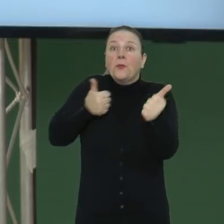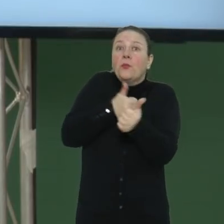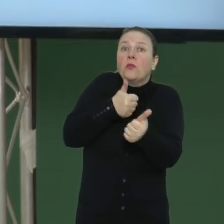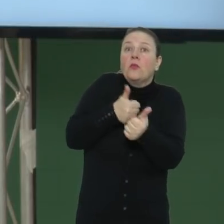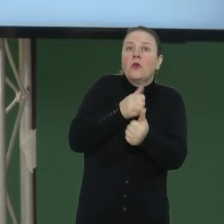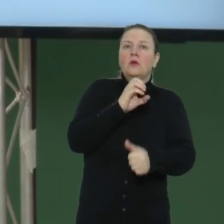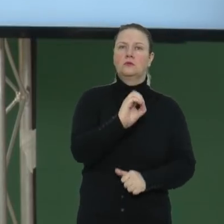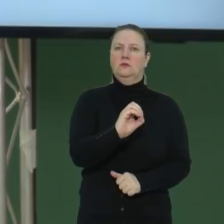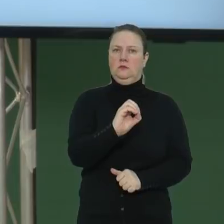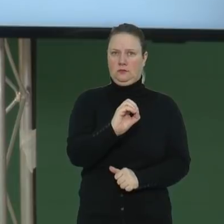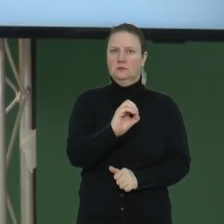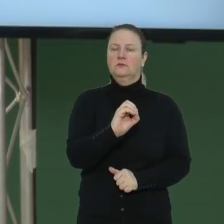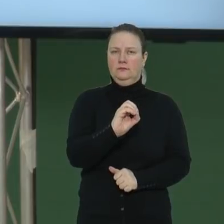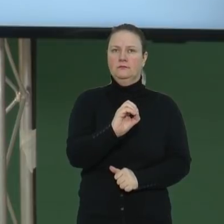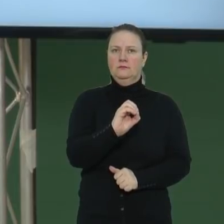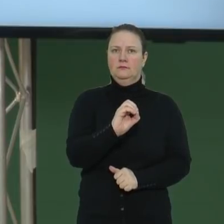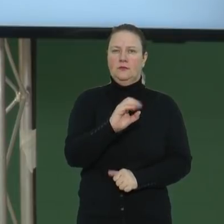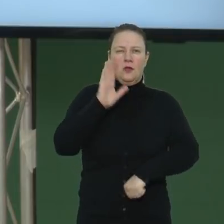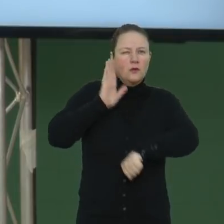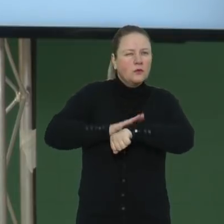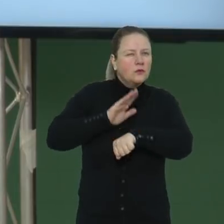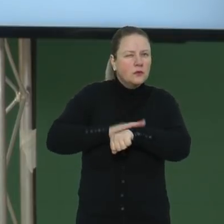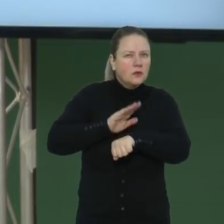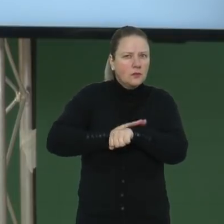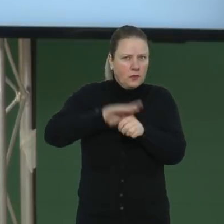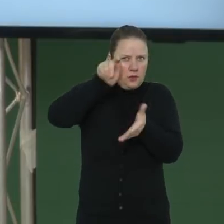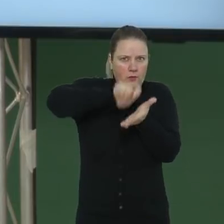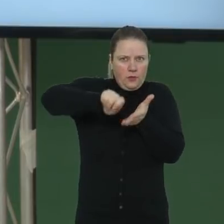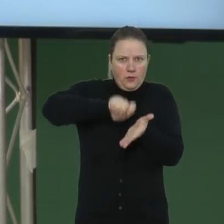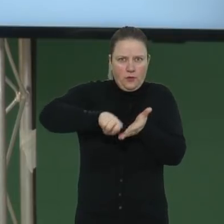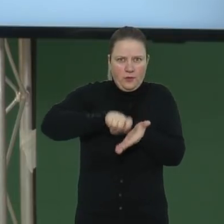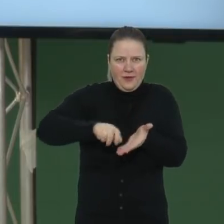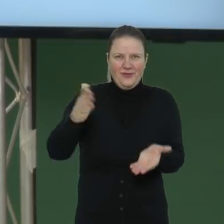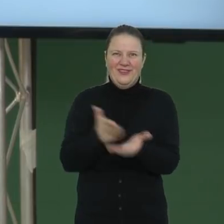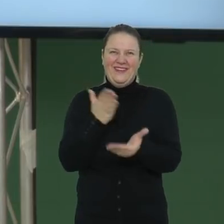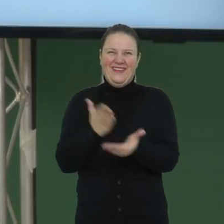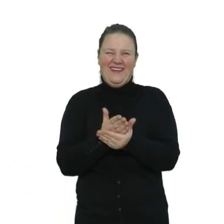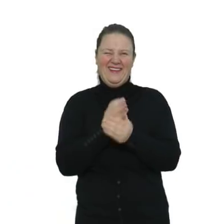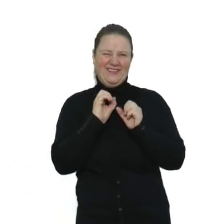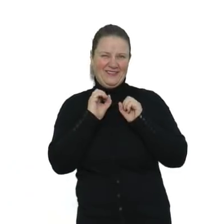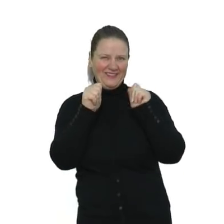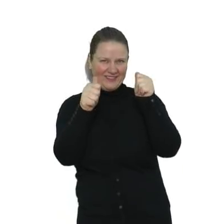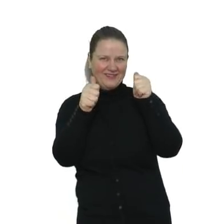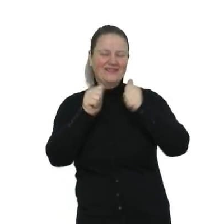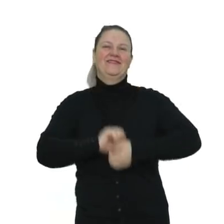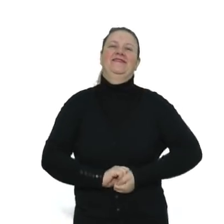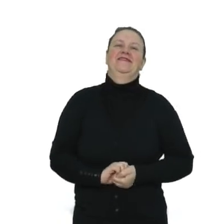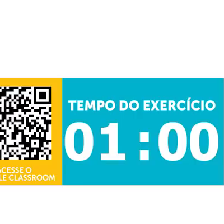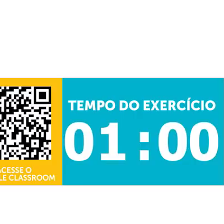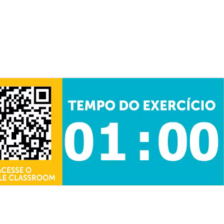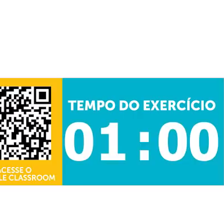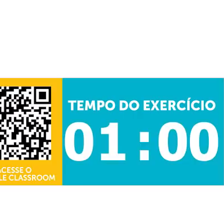está decrescendo. Vou deixar um tempinho para vocês registrarem no caderno, tudo bem?